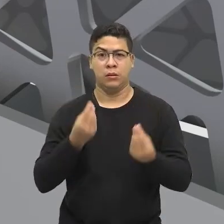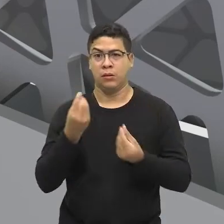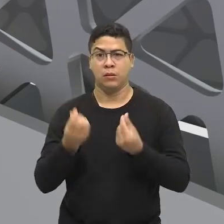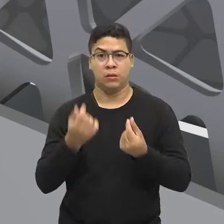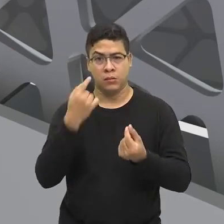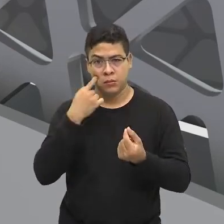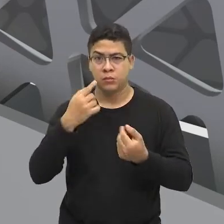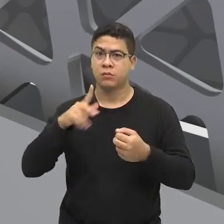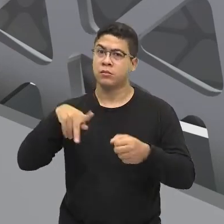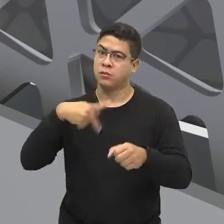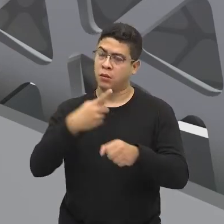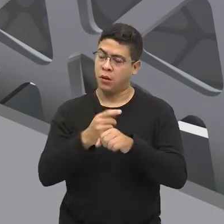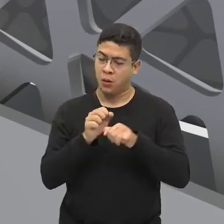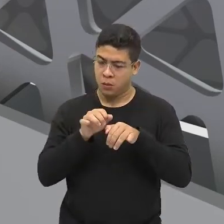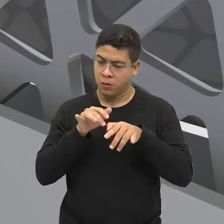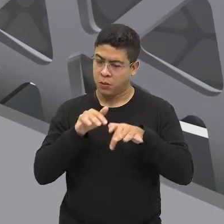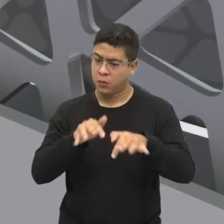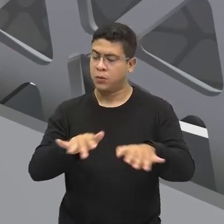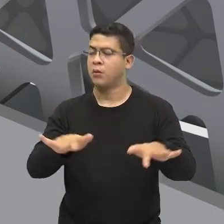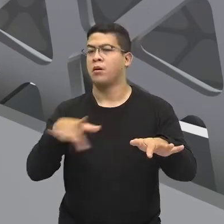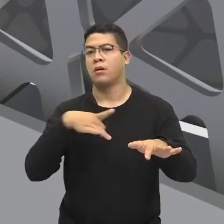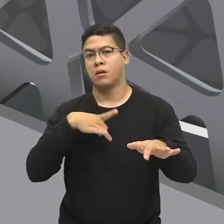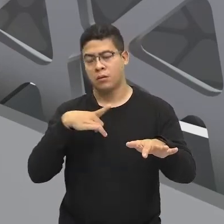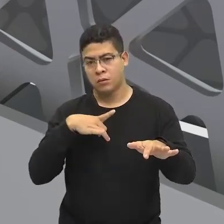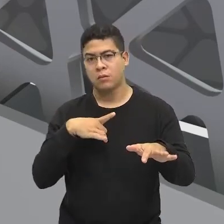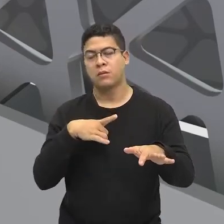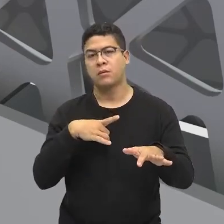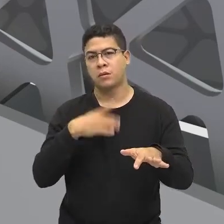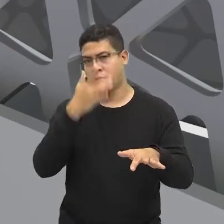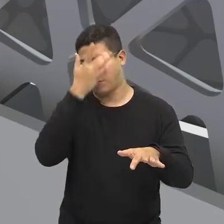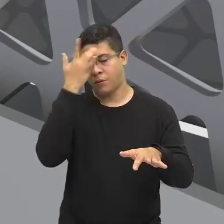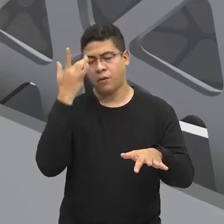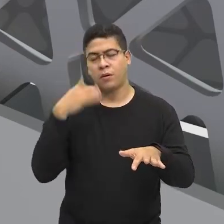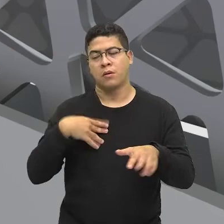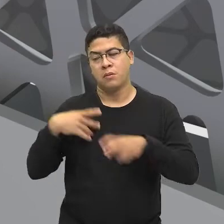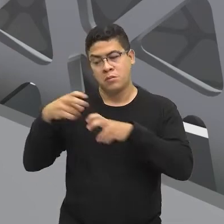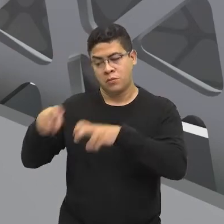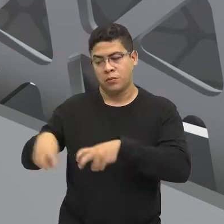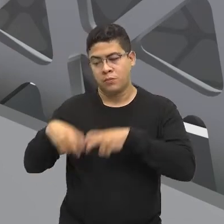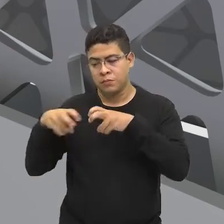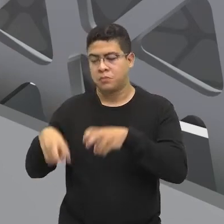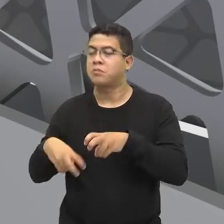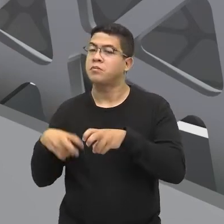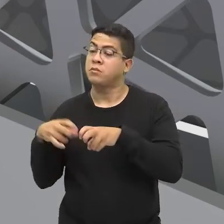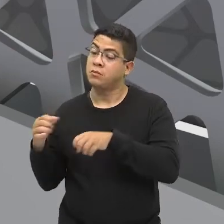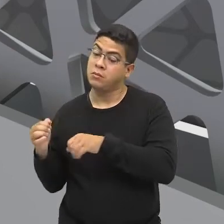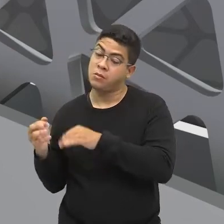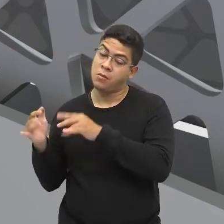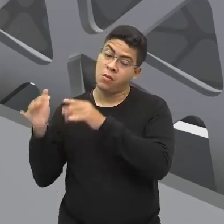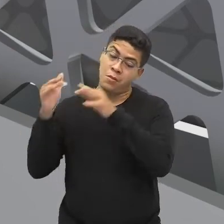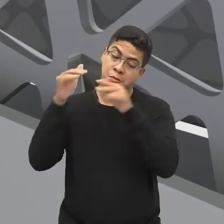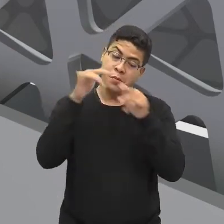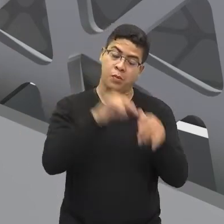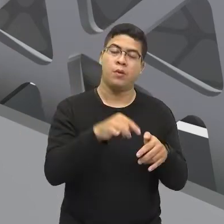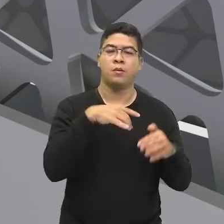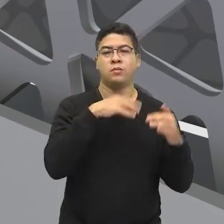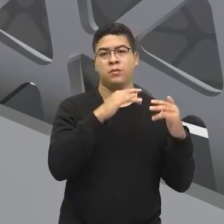desenvolvimento também, as pessoas saindo do campo e indo viver nas grandes cidades, as